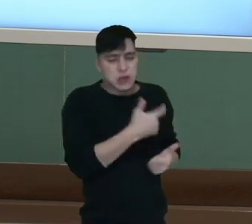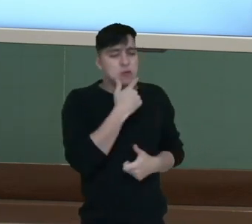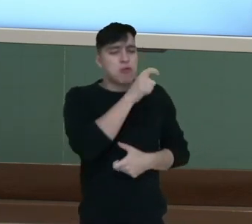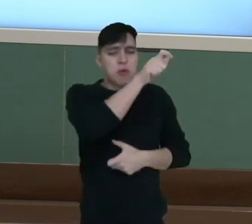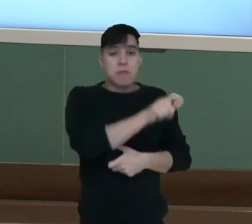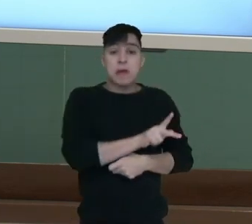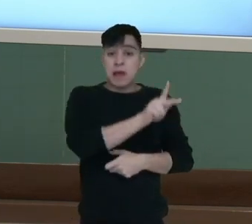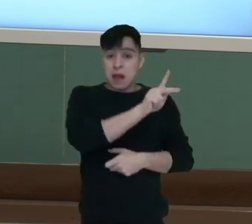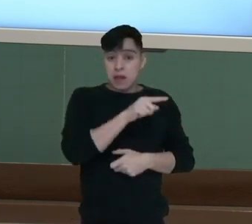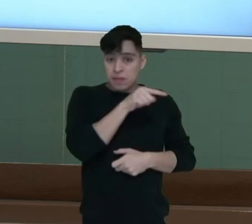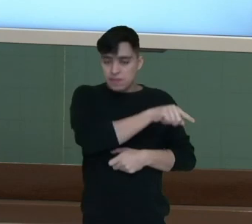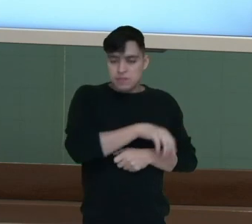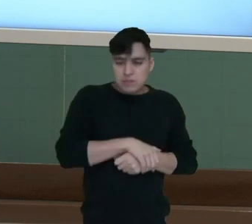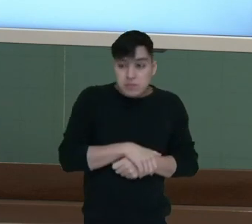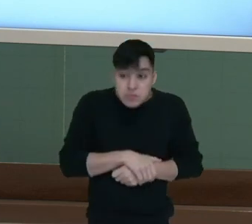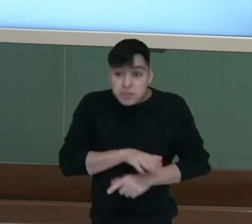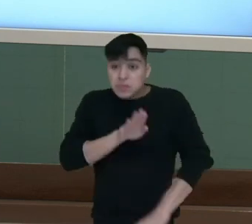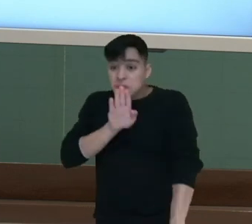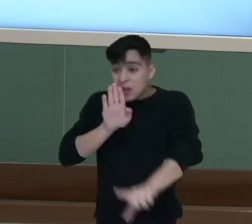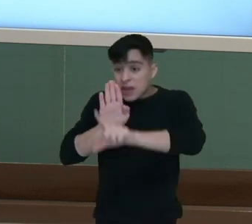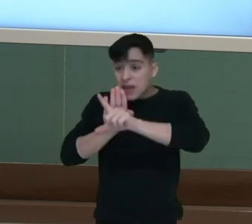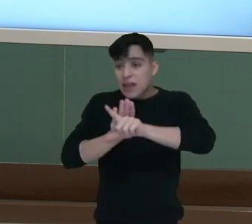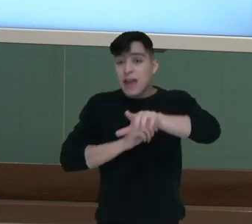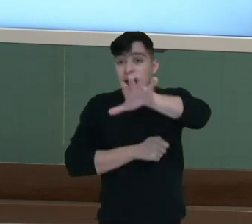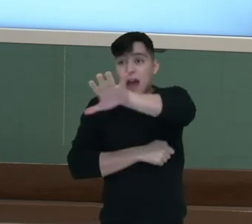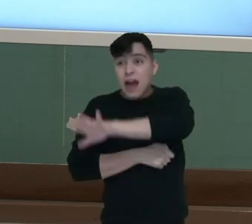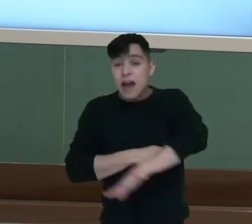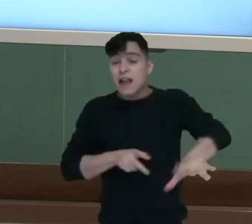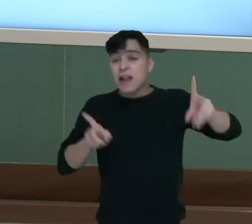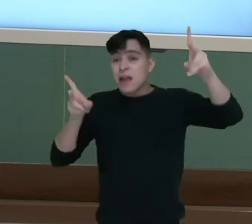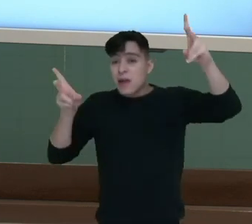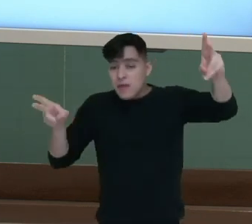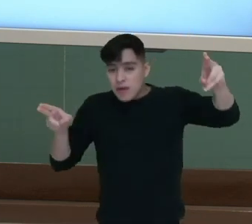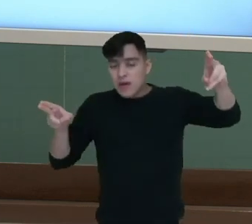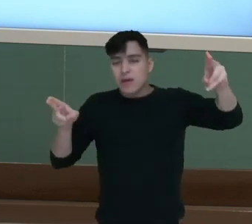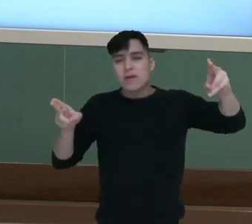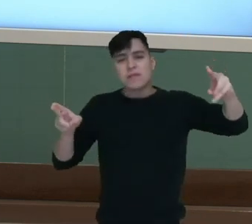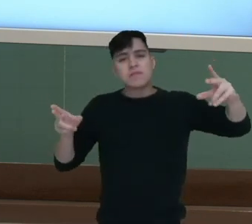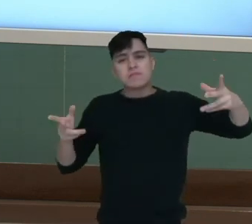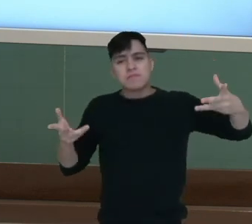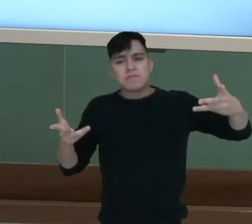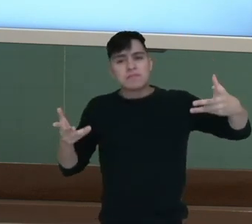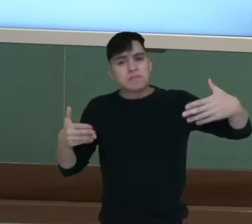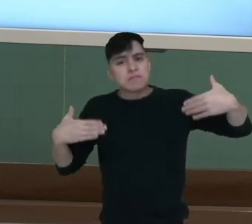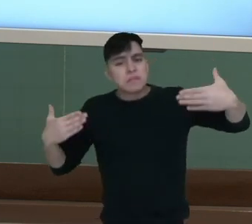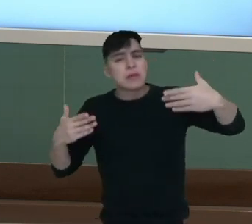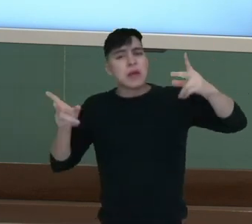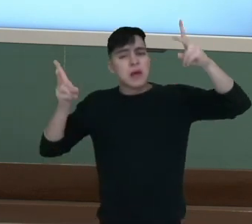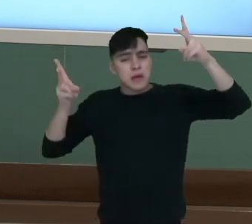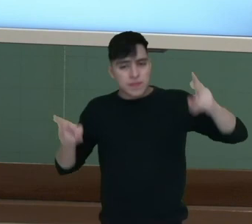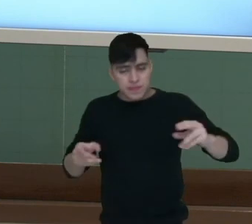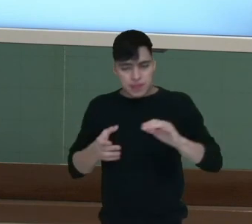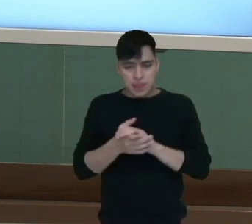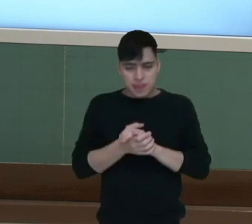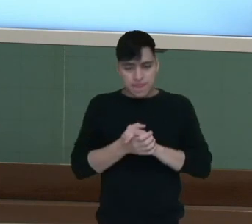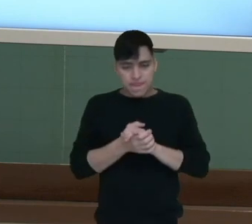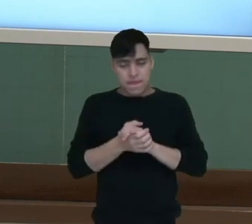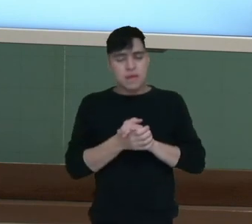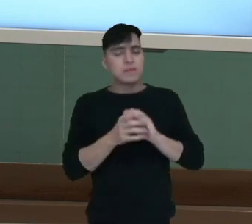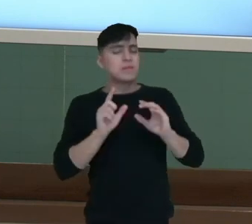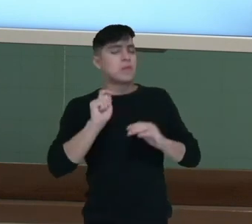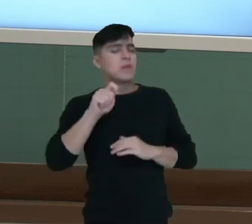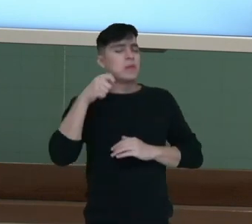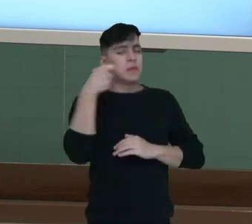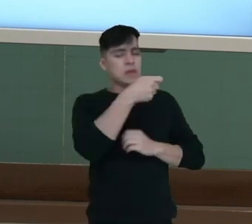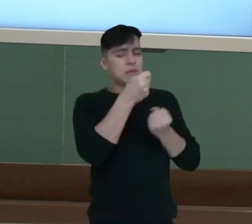lei mostra que, além das áreas serem iguais, os tempos também são iguais. Na terceira lei de Kepler, a razão entre quadrado do